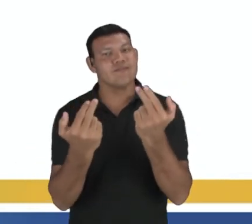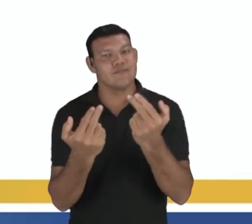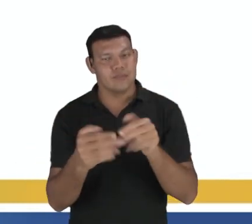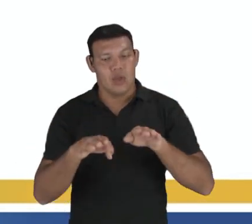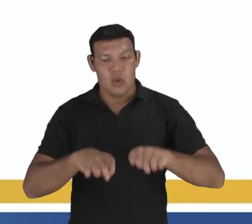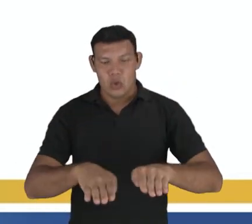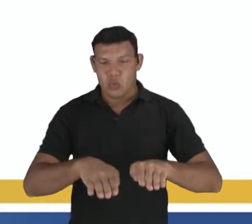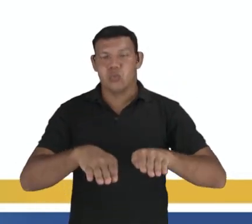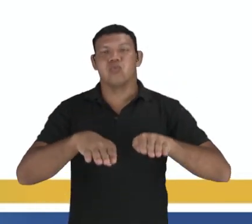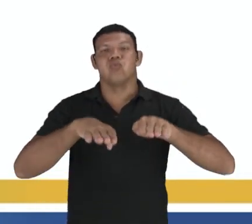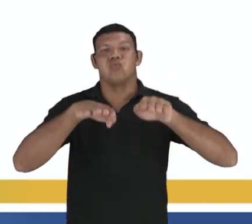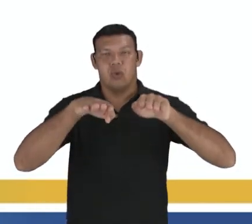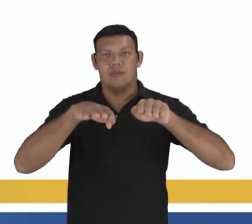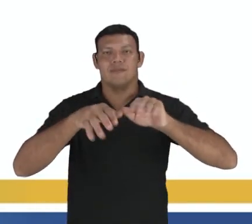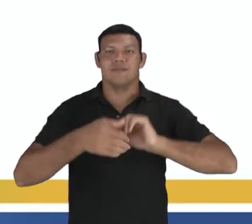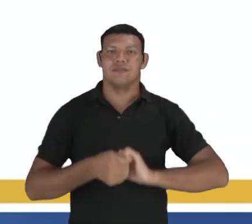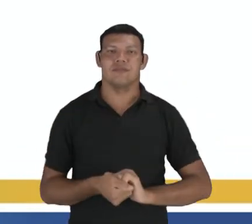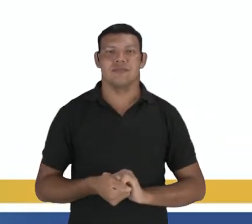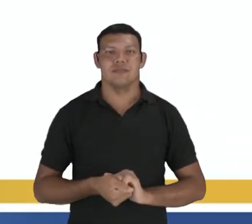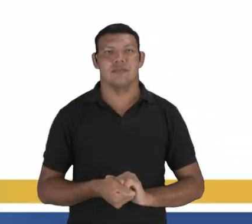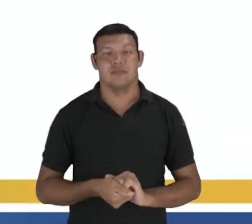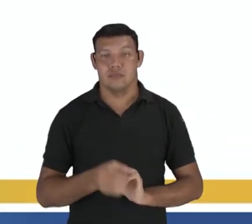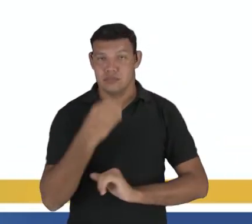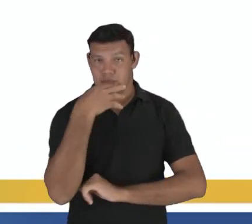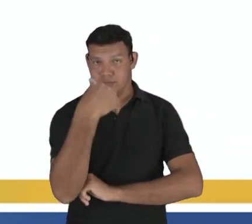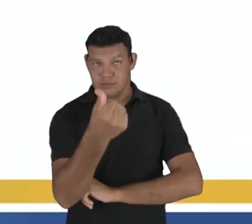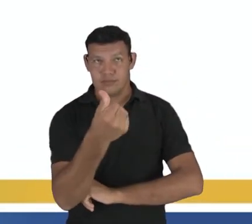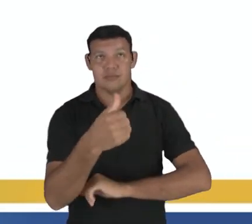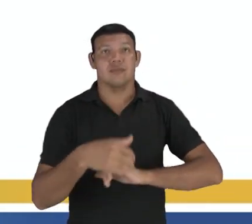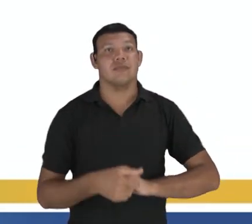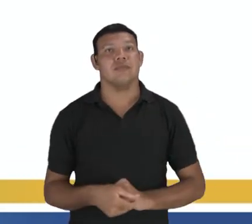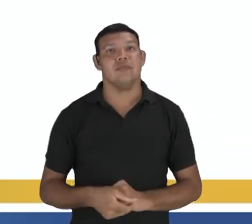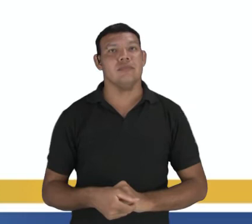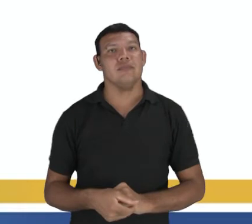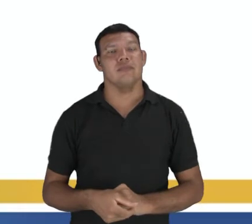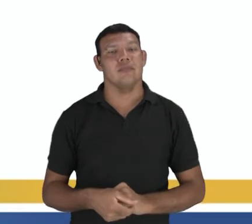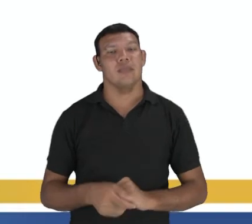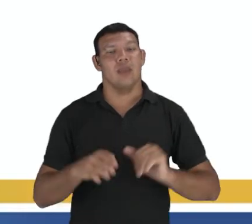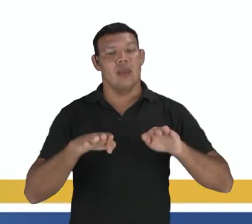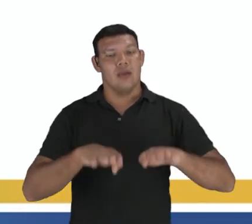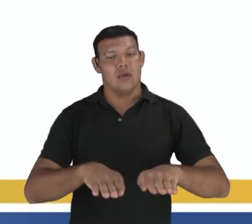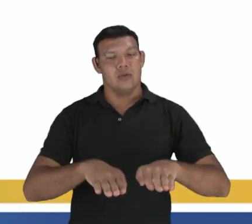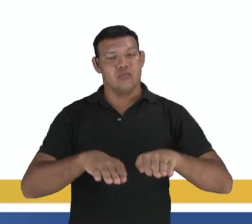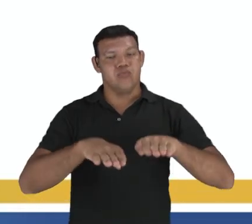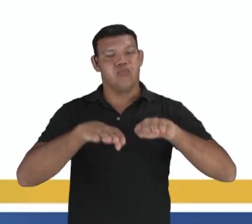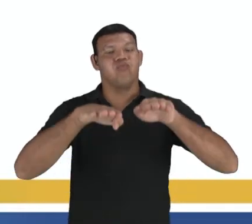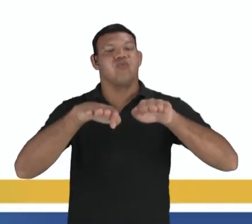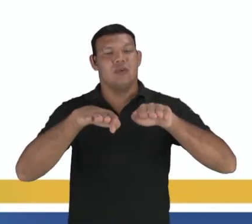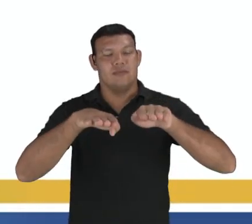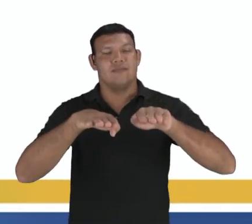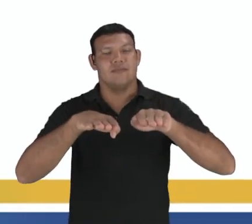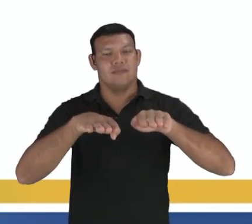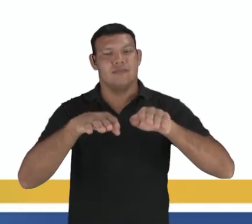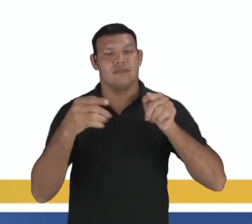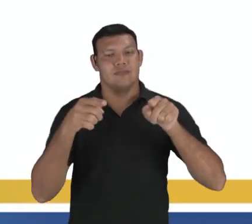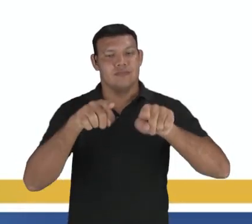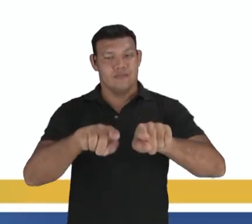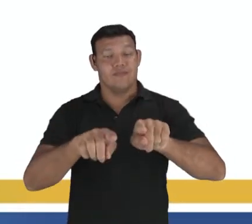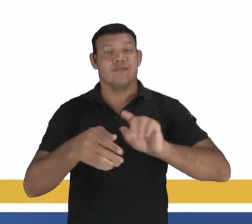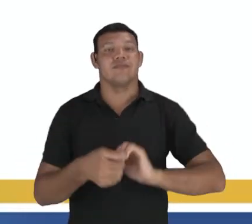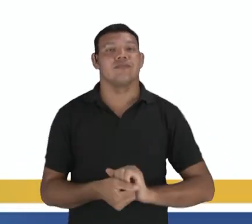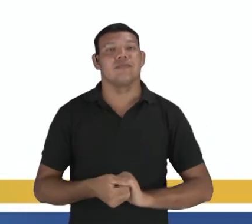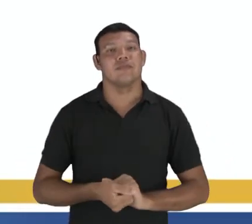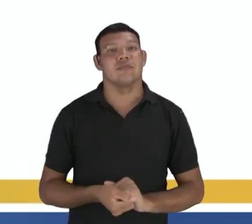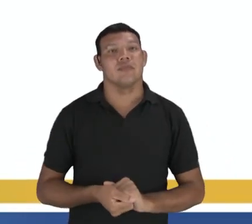é diretamente proporcional. Tudo bem? Então, nesse caso, nós temos aí no primeiro caso, diretamente